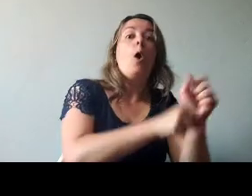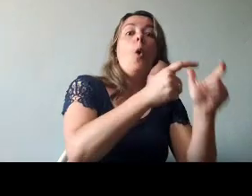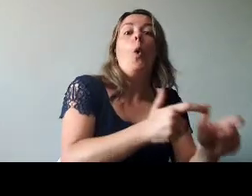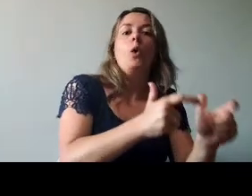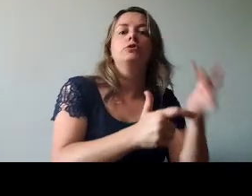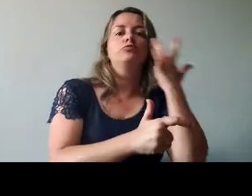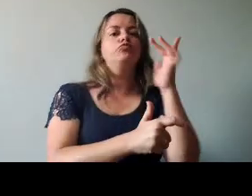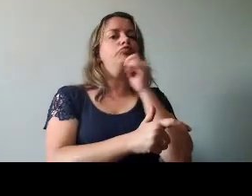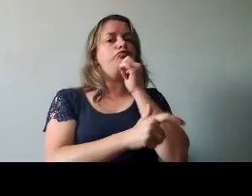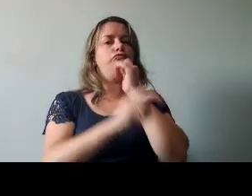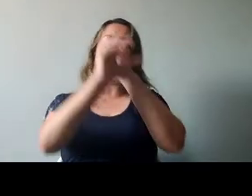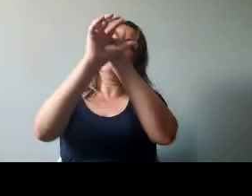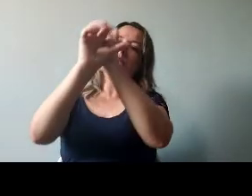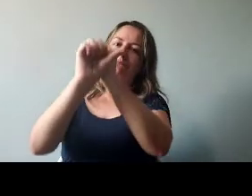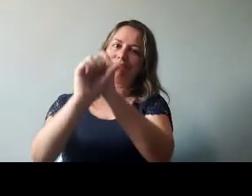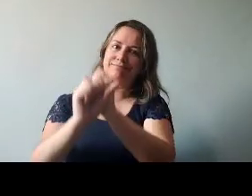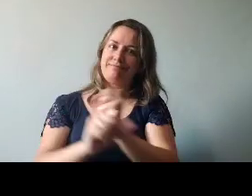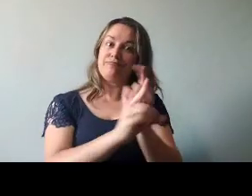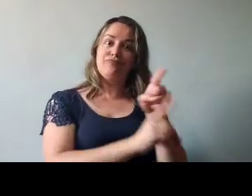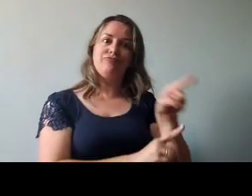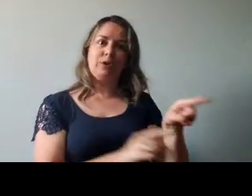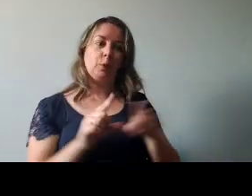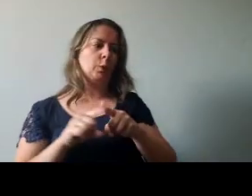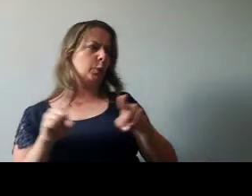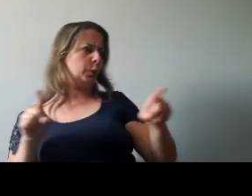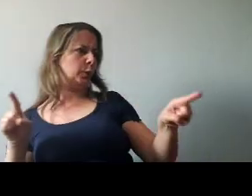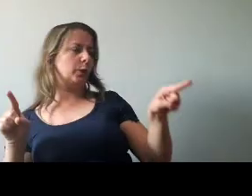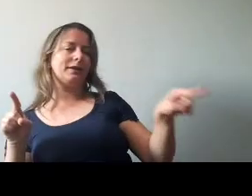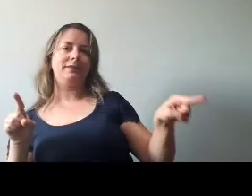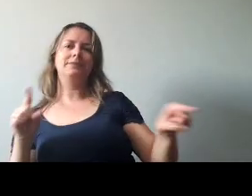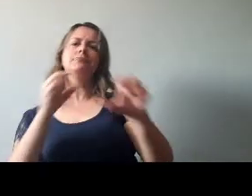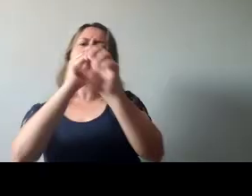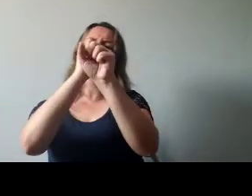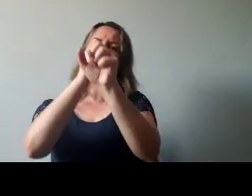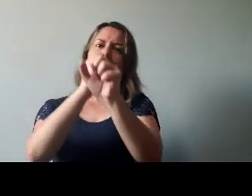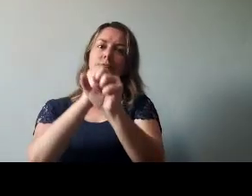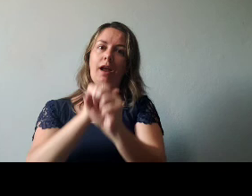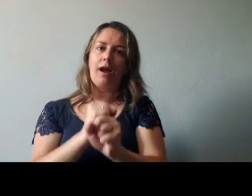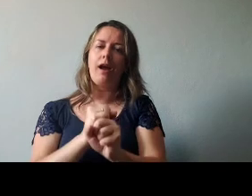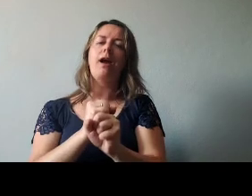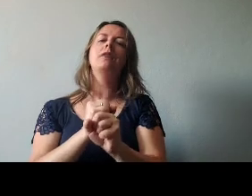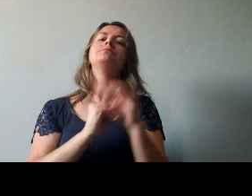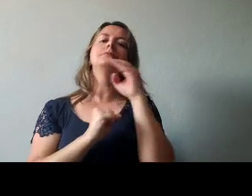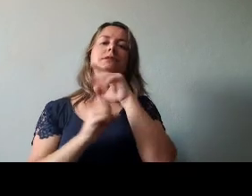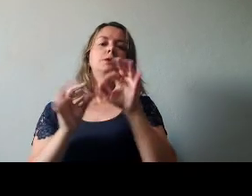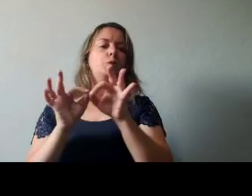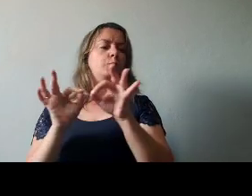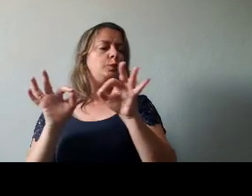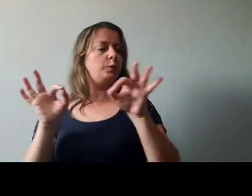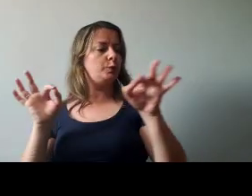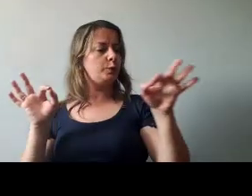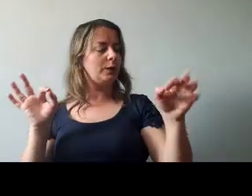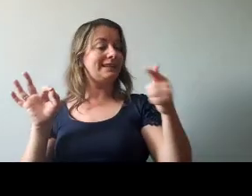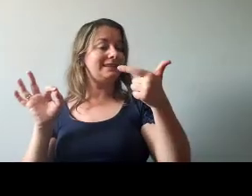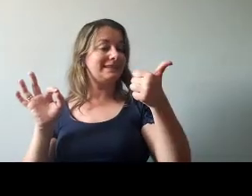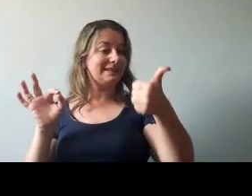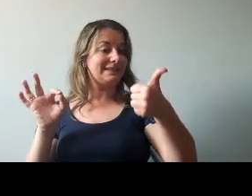4d, 400, d igual a 100. Então, ele gastou 100 metros até parar